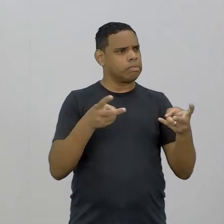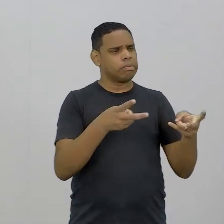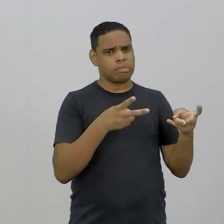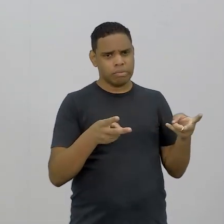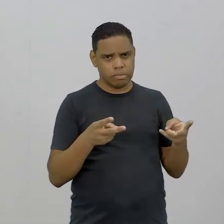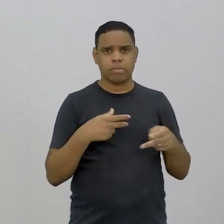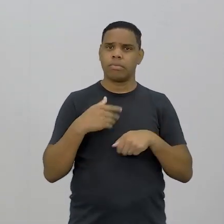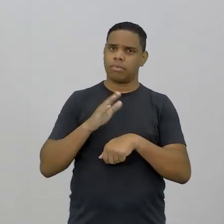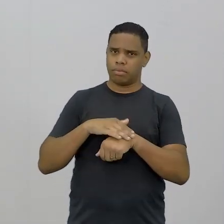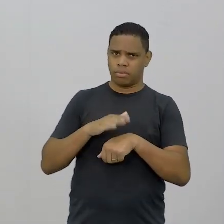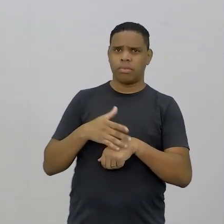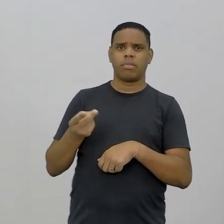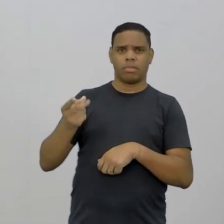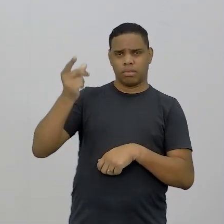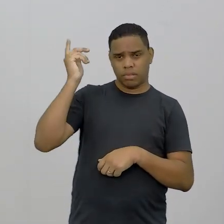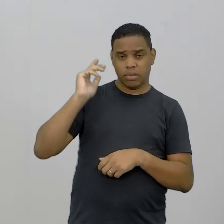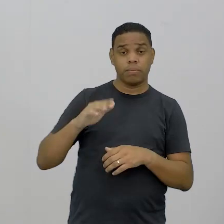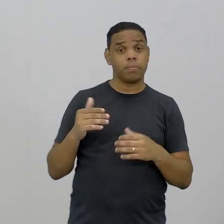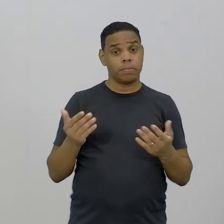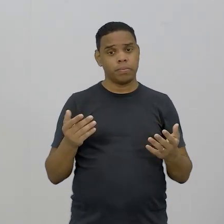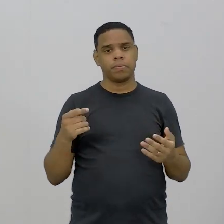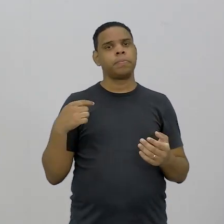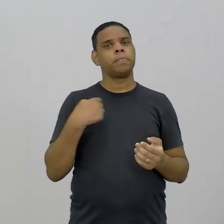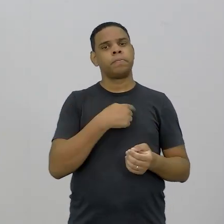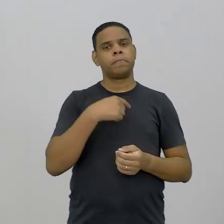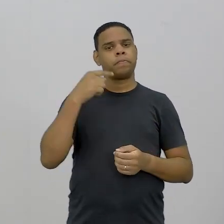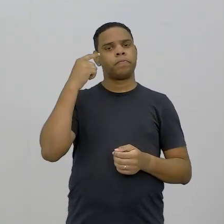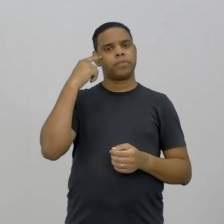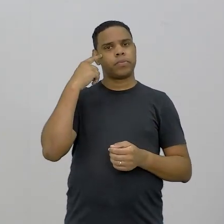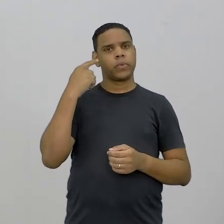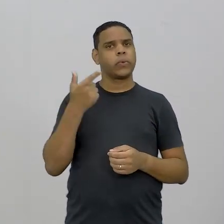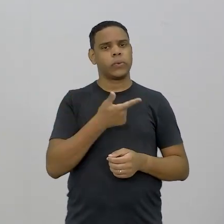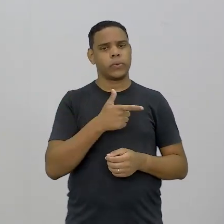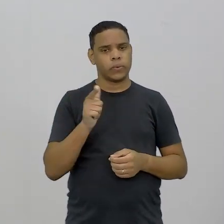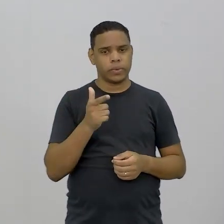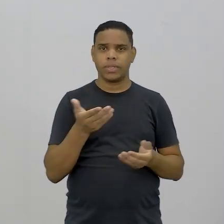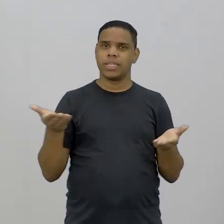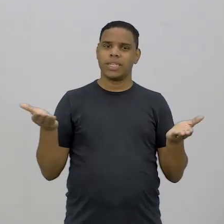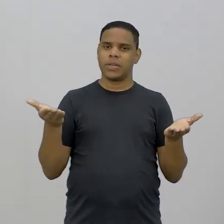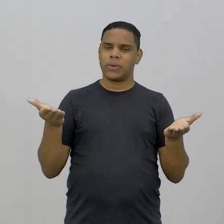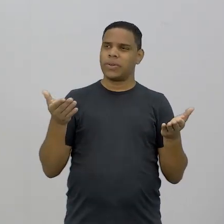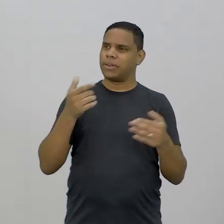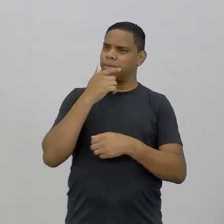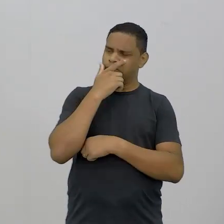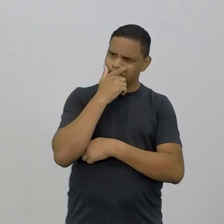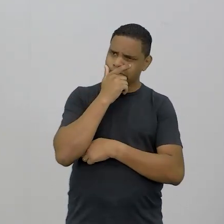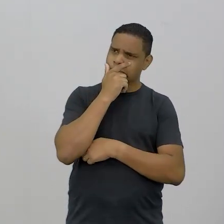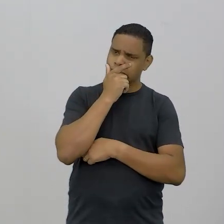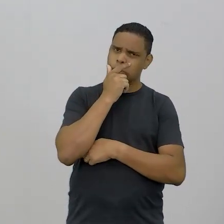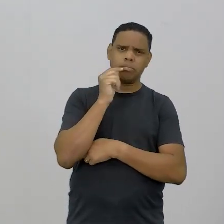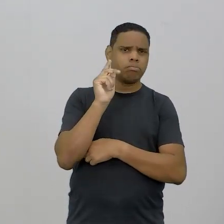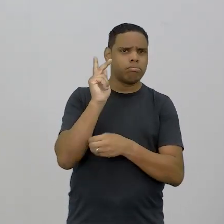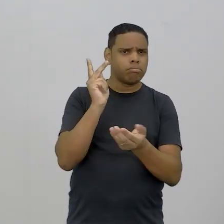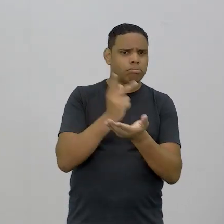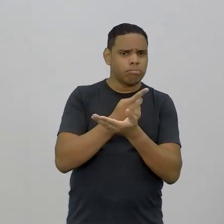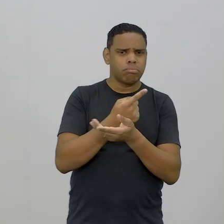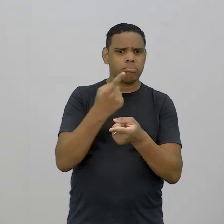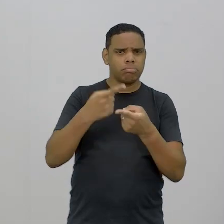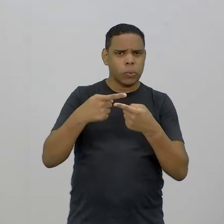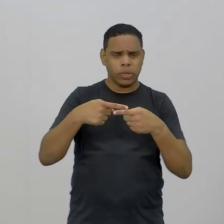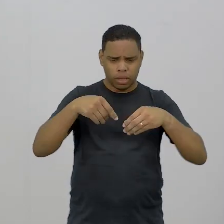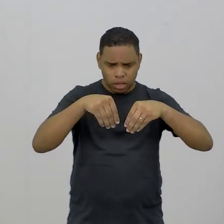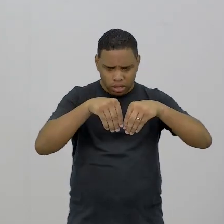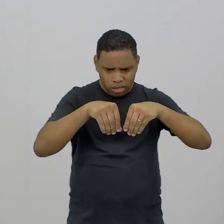é um problema antigo. E aí a gente entra também, né, com uma outra situação. E agora, né? O que será que esse